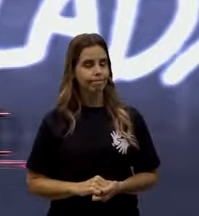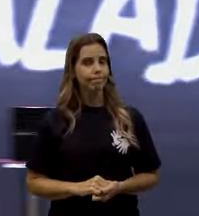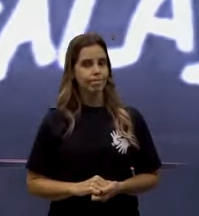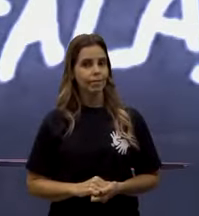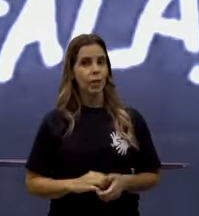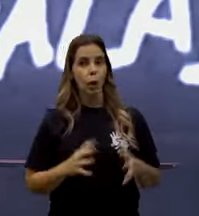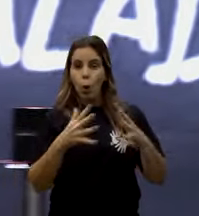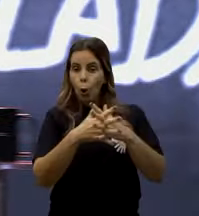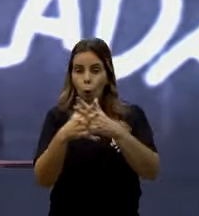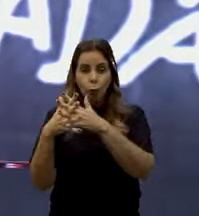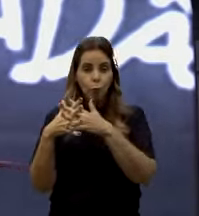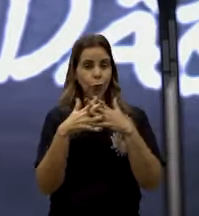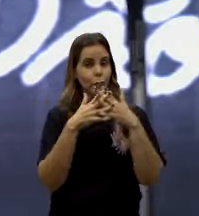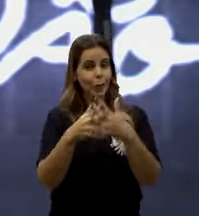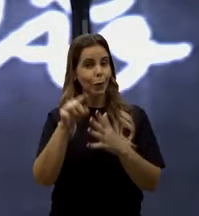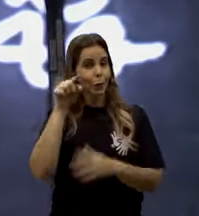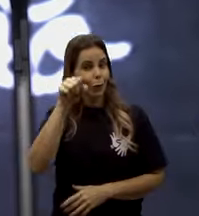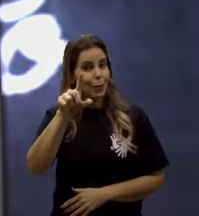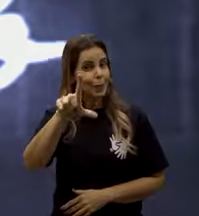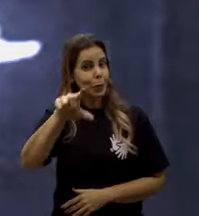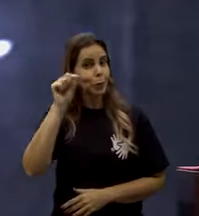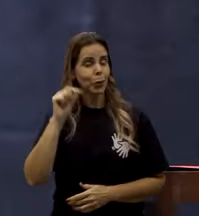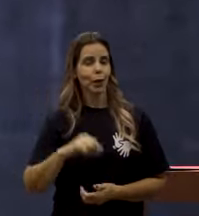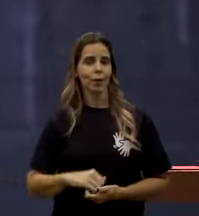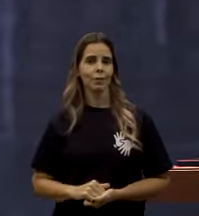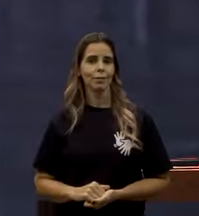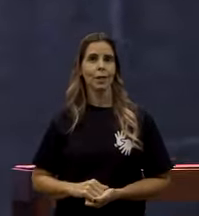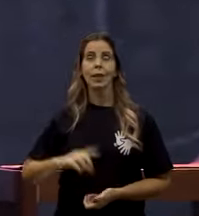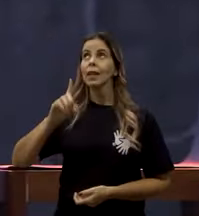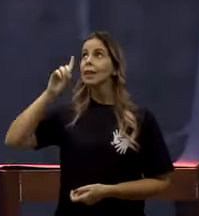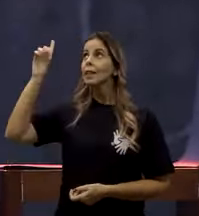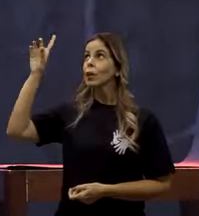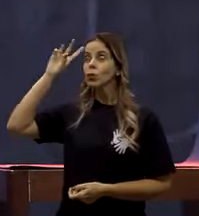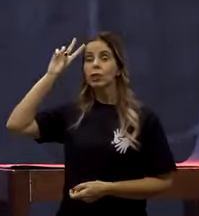e Deus tá lá do céu dizendo assim não fala meu nome